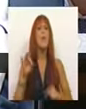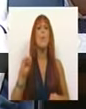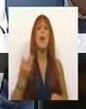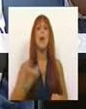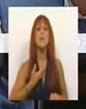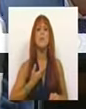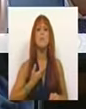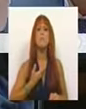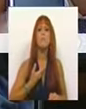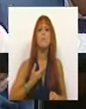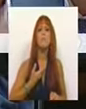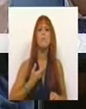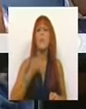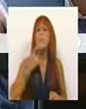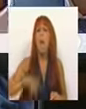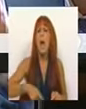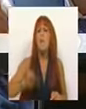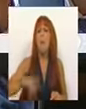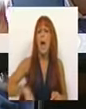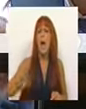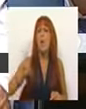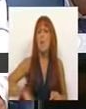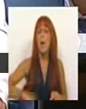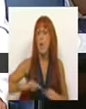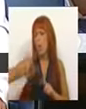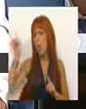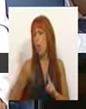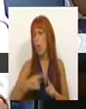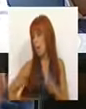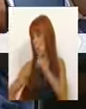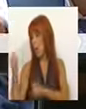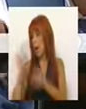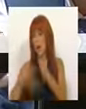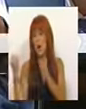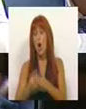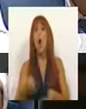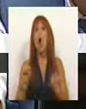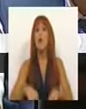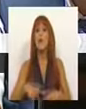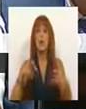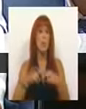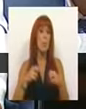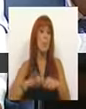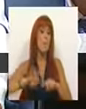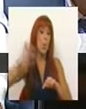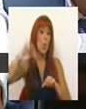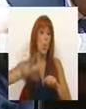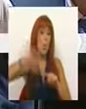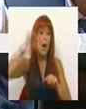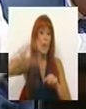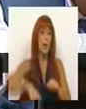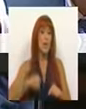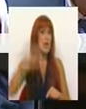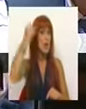PSD repetiu e repetiu ao longo de todo o ano transato e que volta a ser um problema este ano.